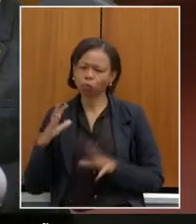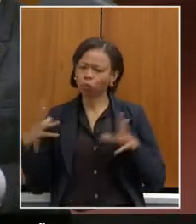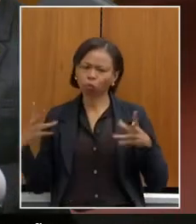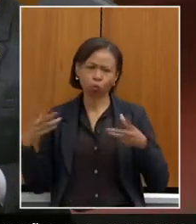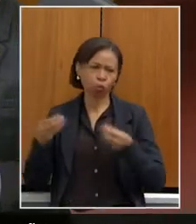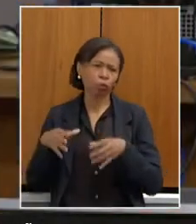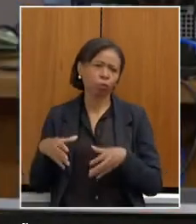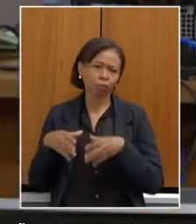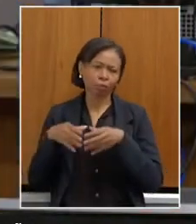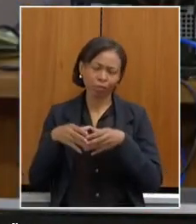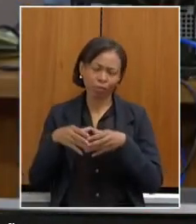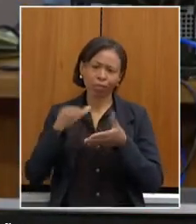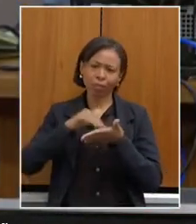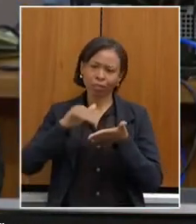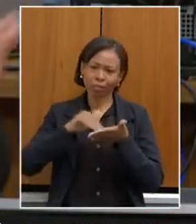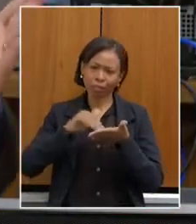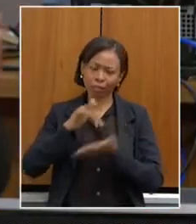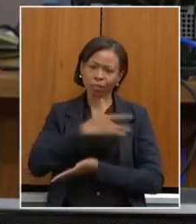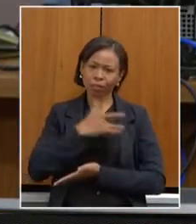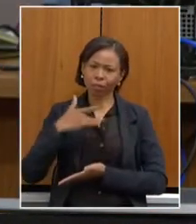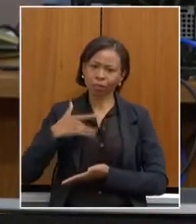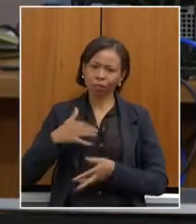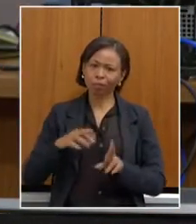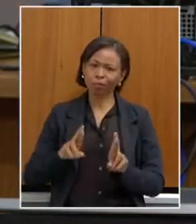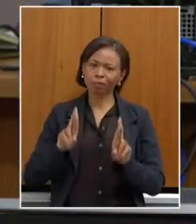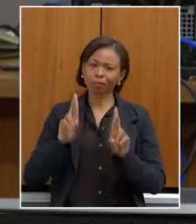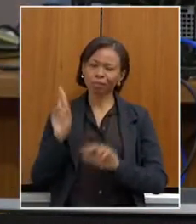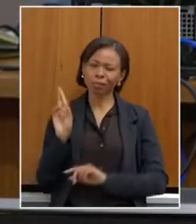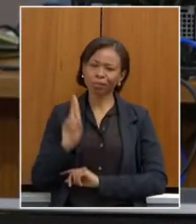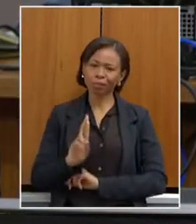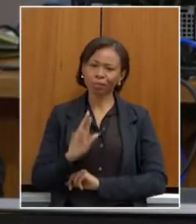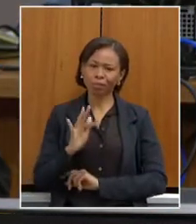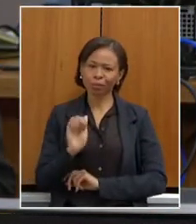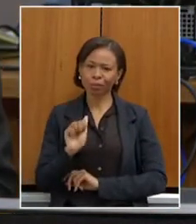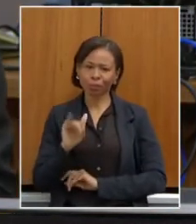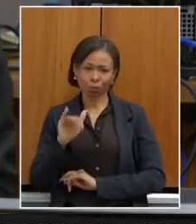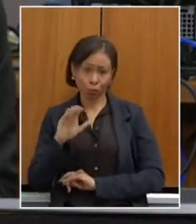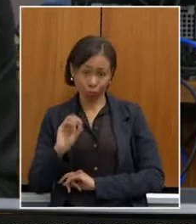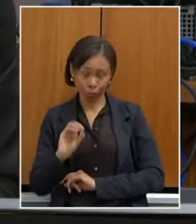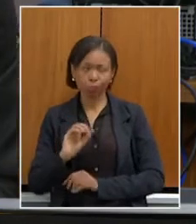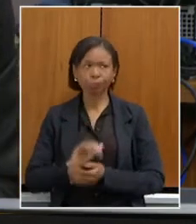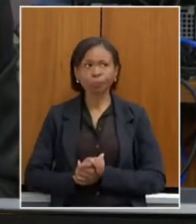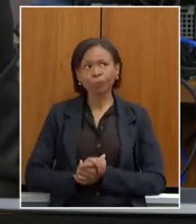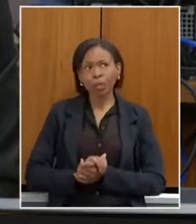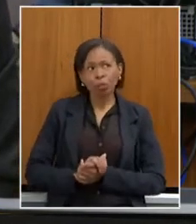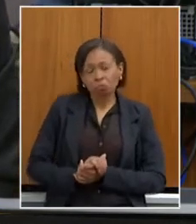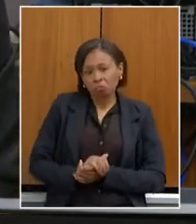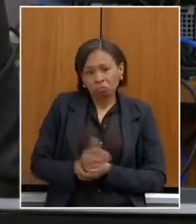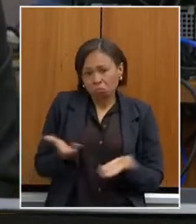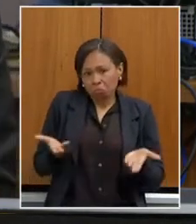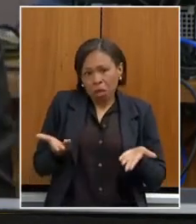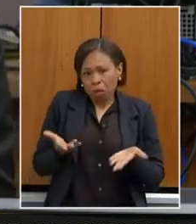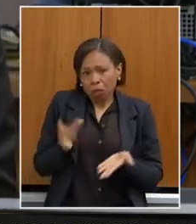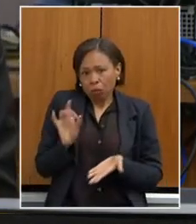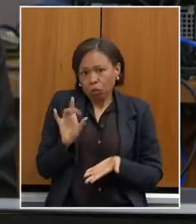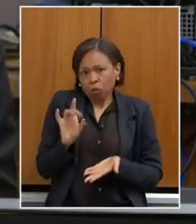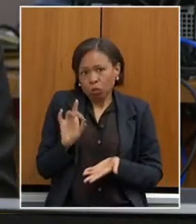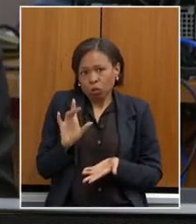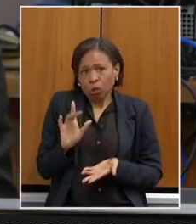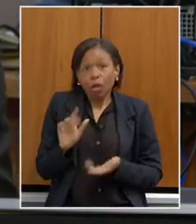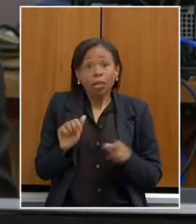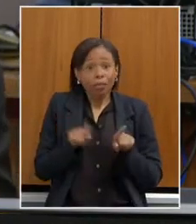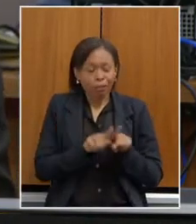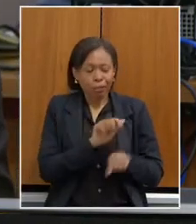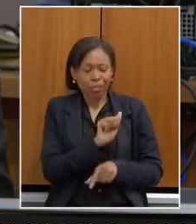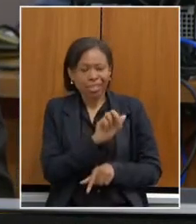da Secretaria de Saúde na pessoa do nosso secretário Fábio na primeira hora somente deputado Arlen que se encontra